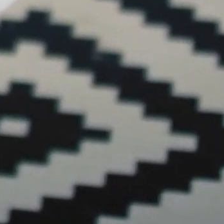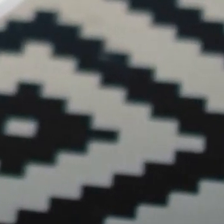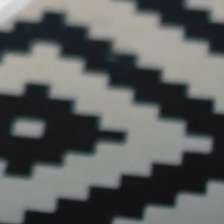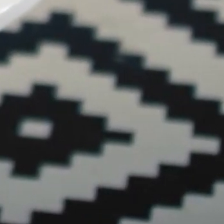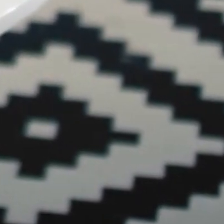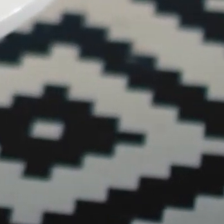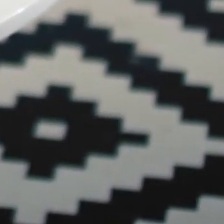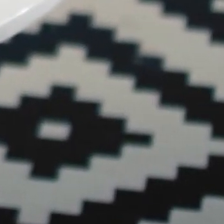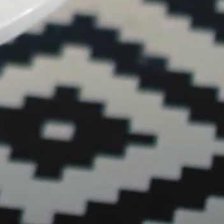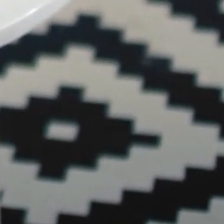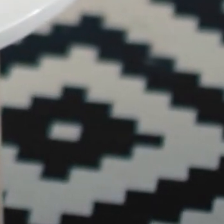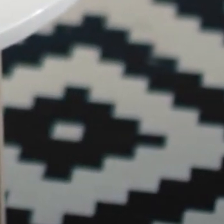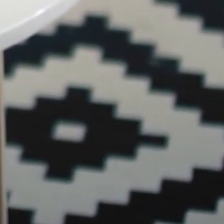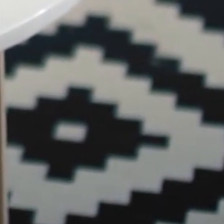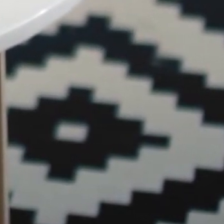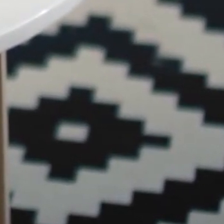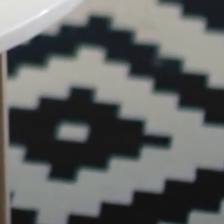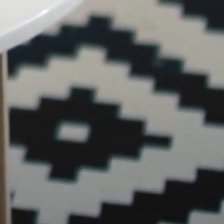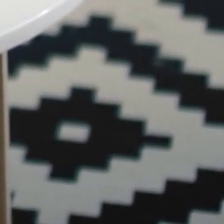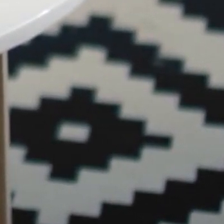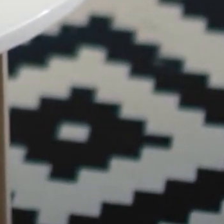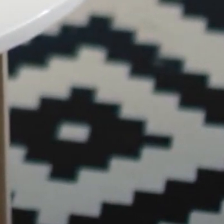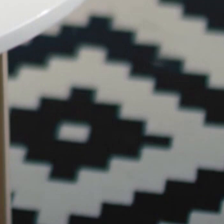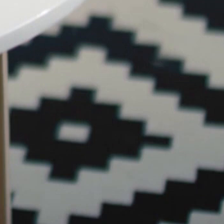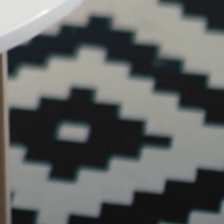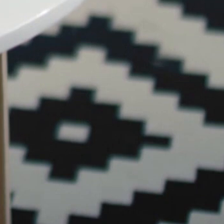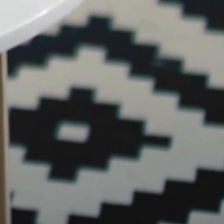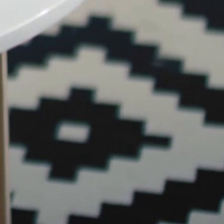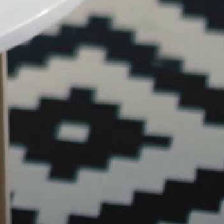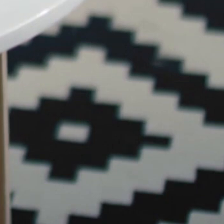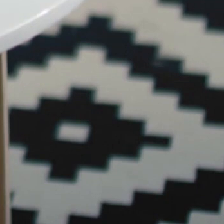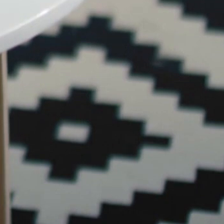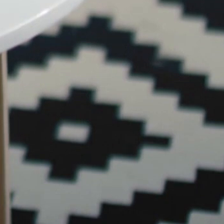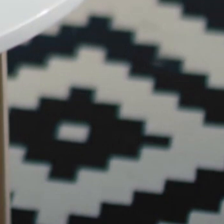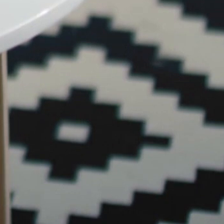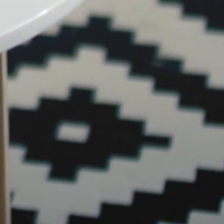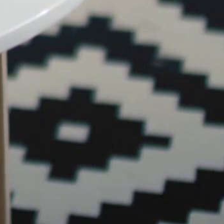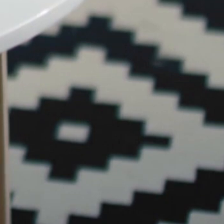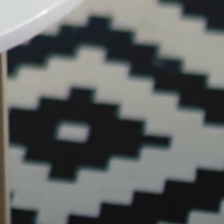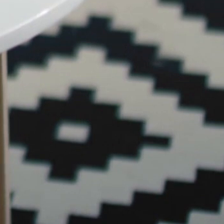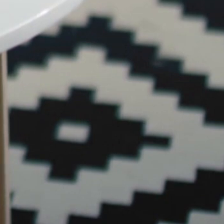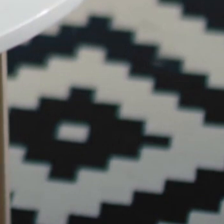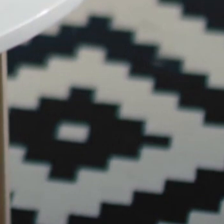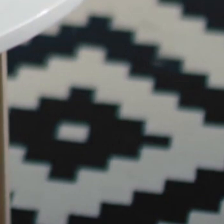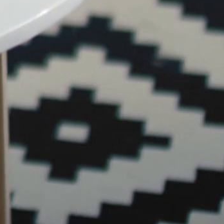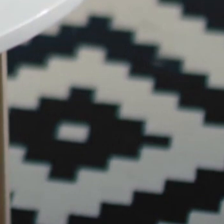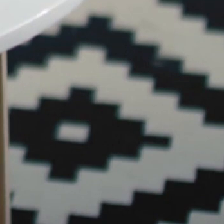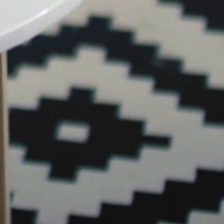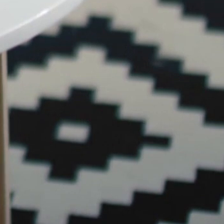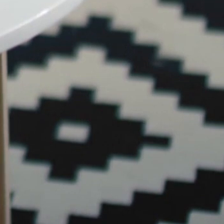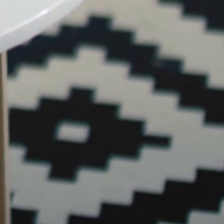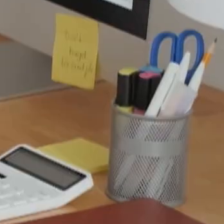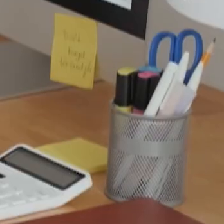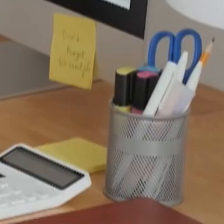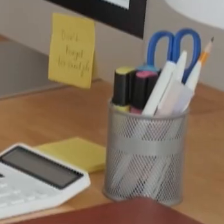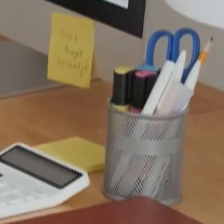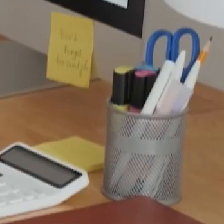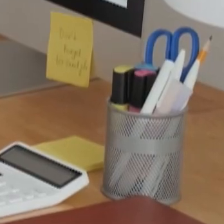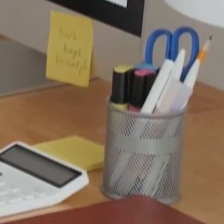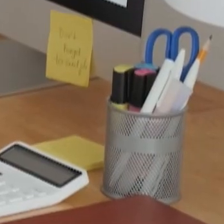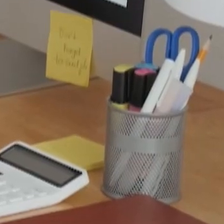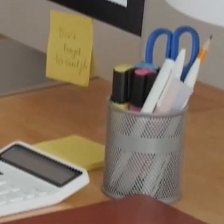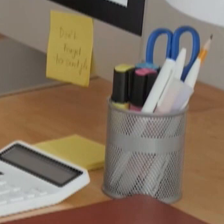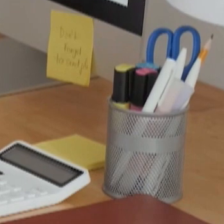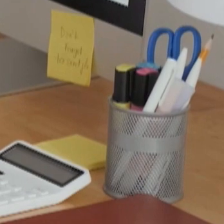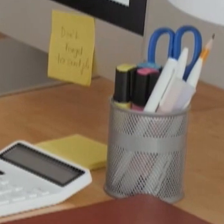ajuda para poder entender e controlar, fazer o seu orçamento. Então, eu não abriria mão de um sistema de